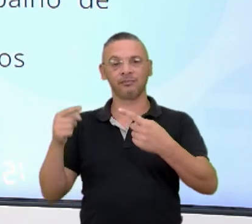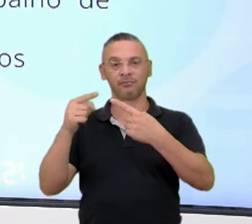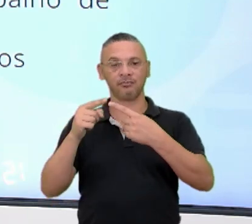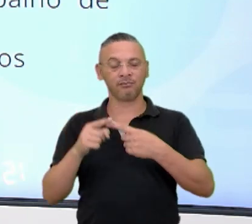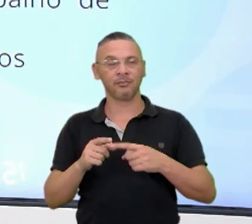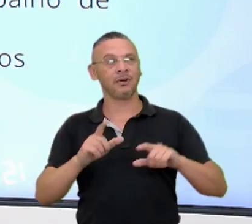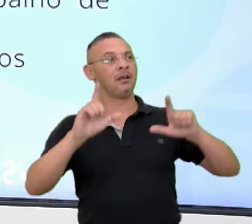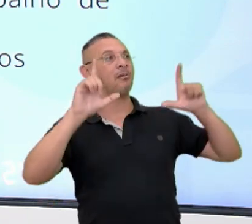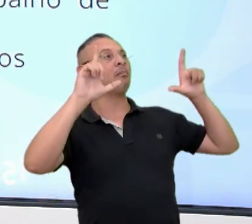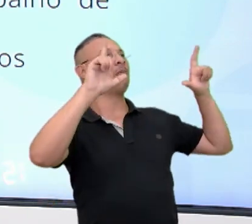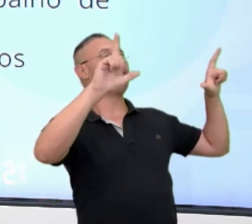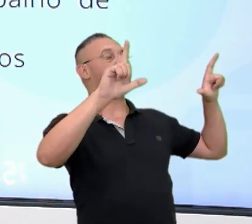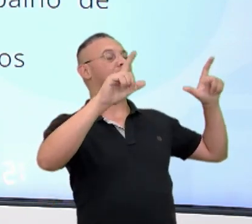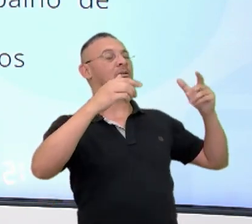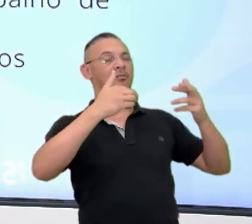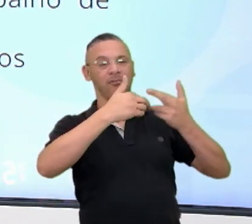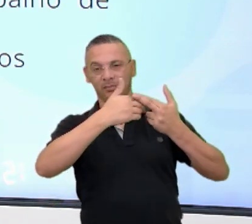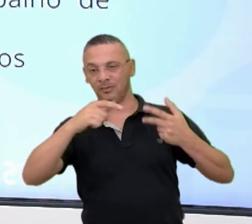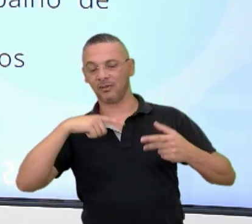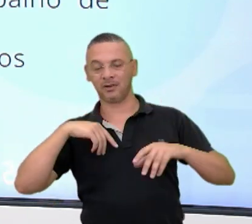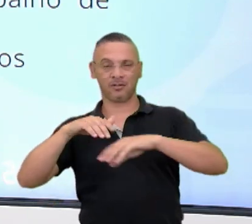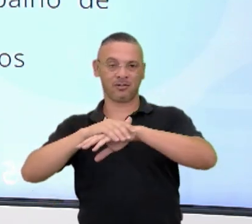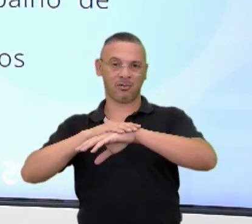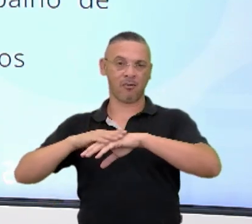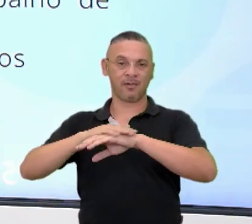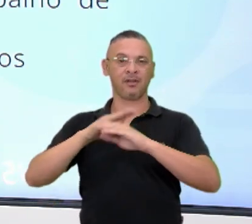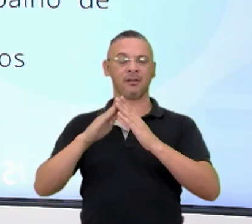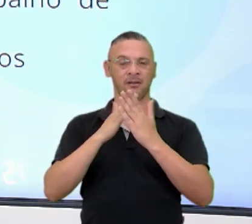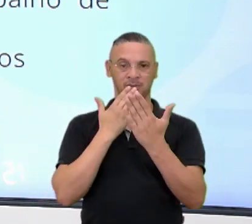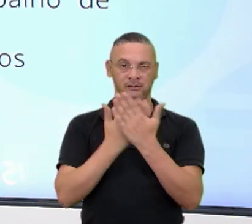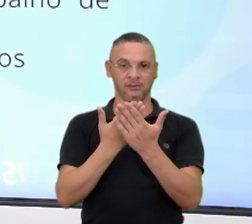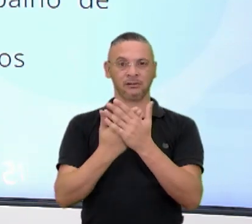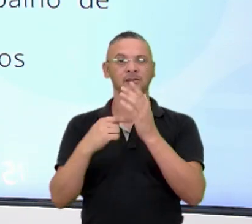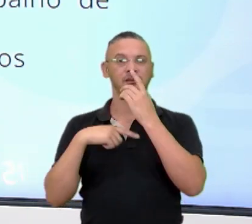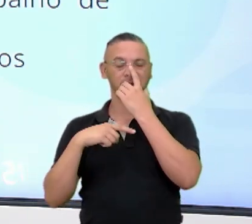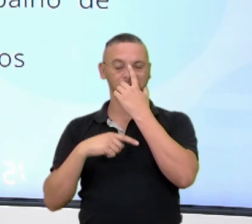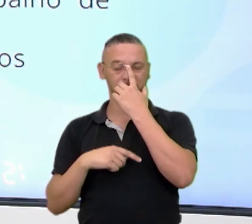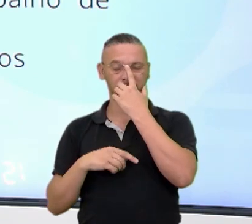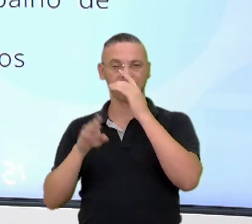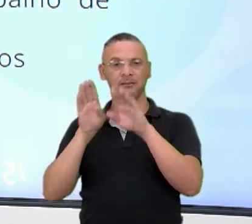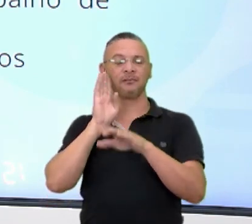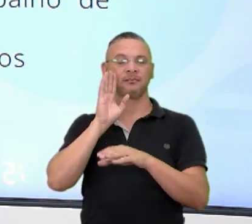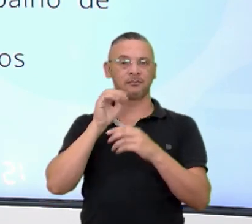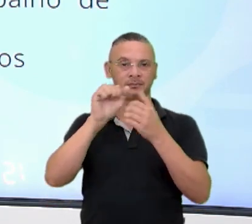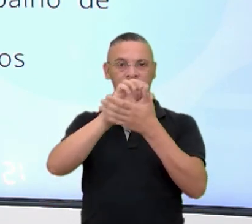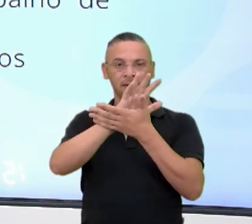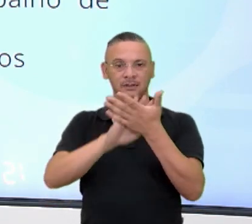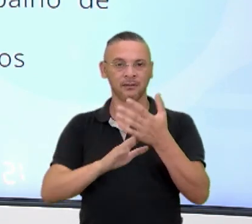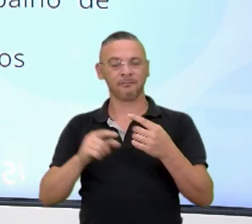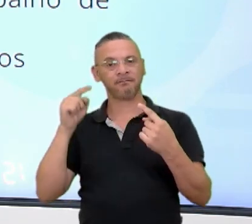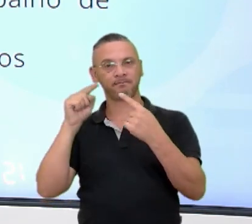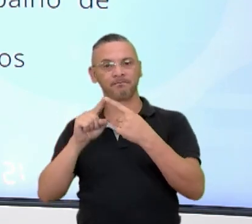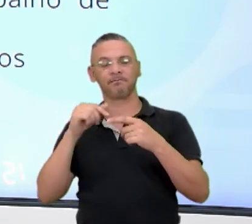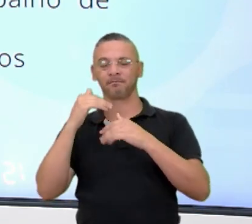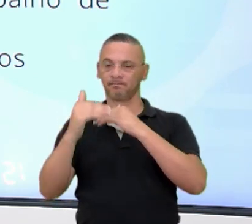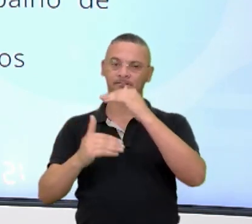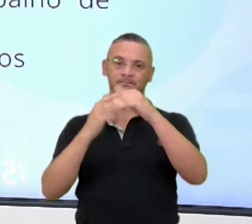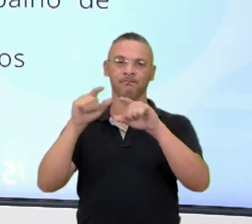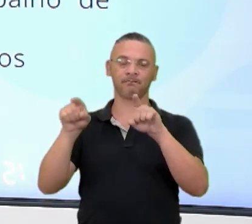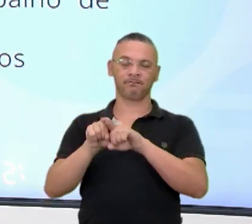as coisas estão acontecendo no meio, a gente tem a informação vinda apenas através daquelas fontes. E é claro que